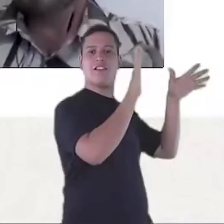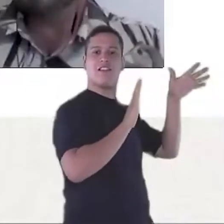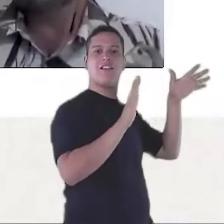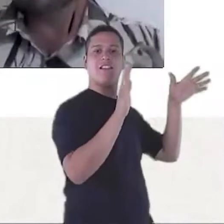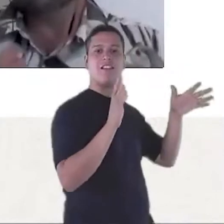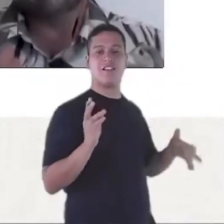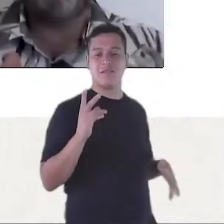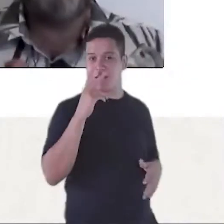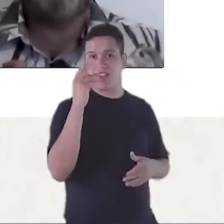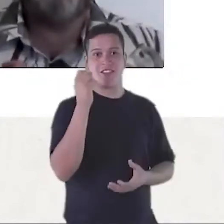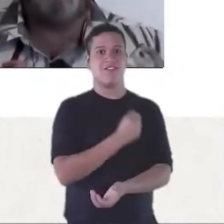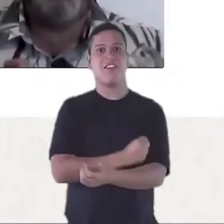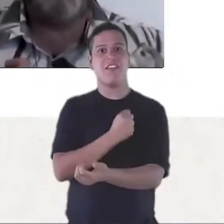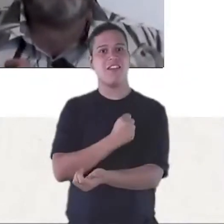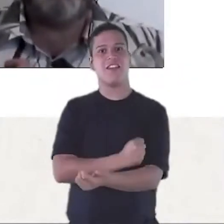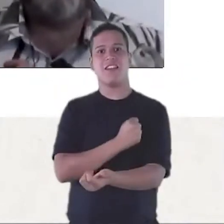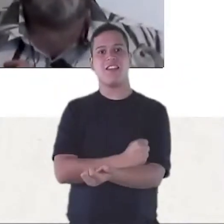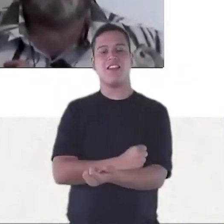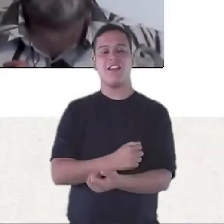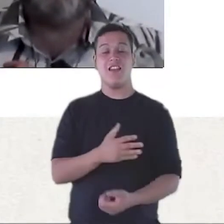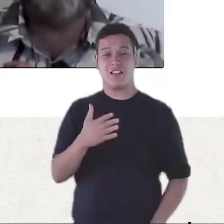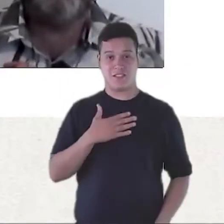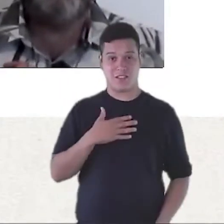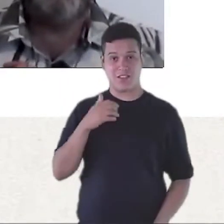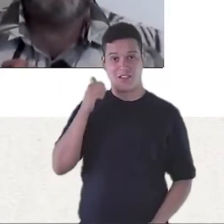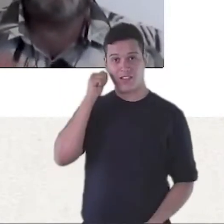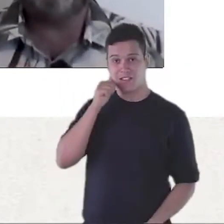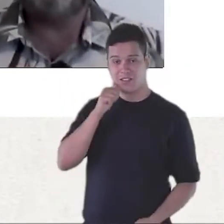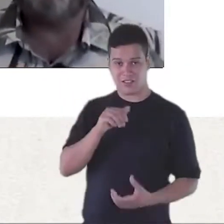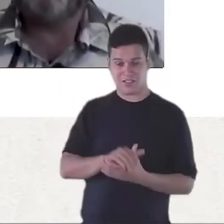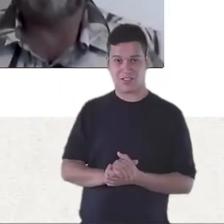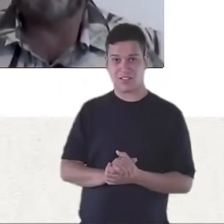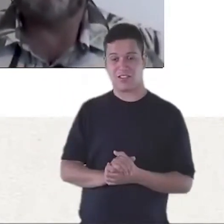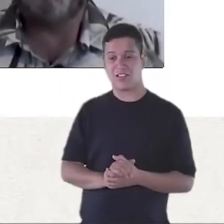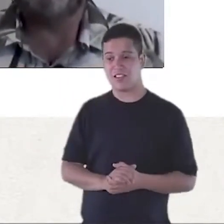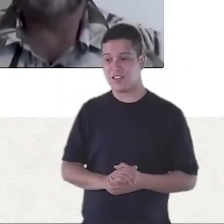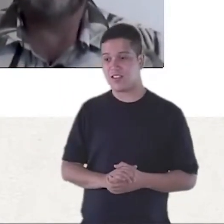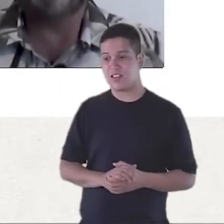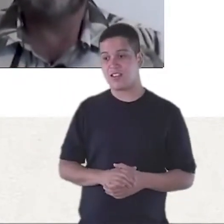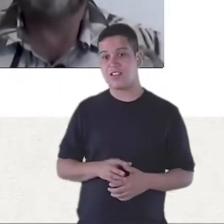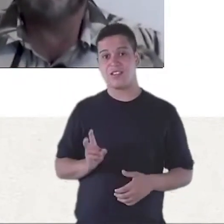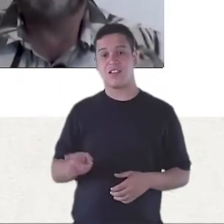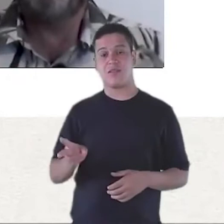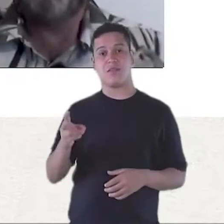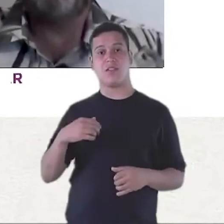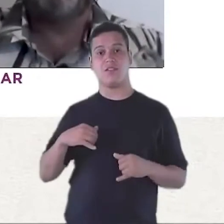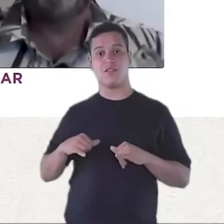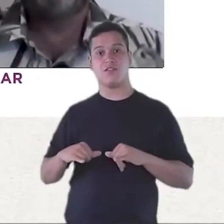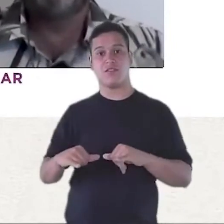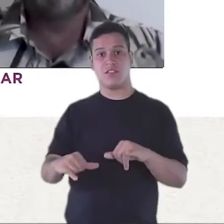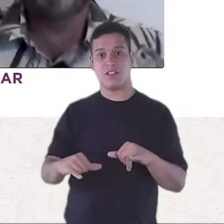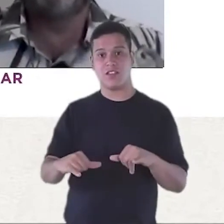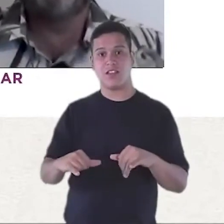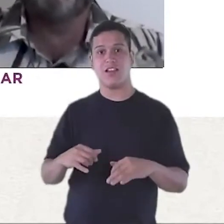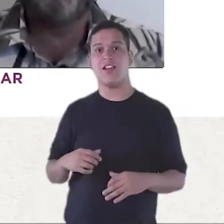Eu, assim, ó, a minha mulher, a Beatriz, sempre que a gente vai nesse mercado, ela